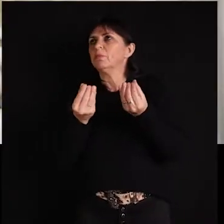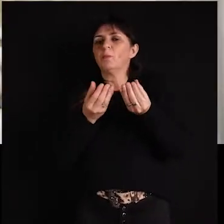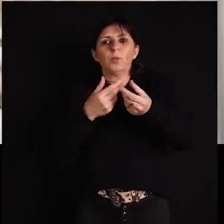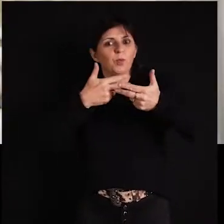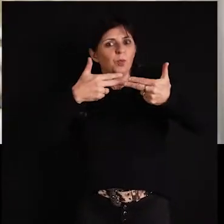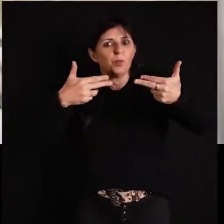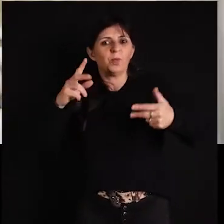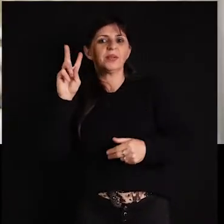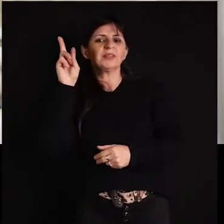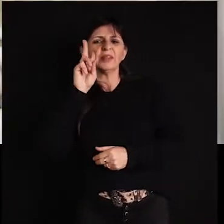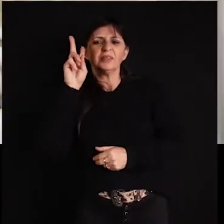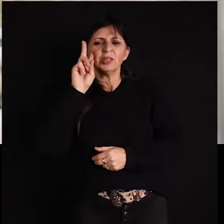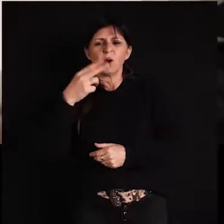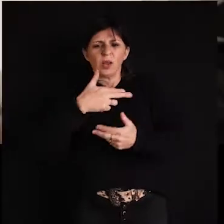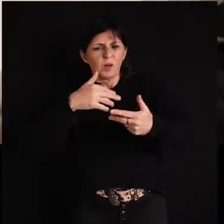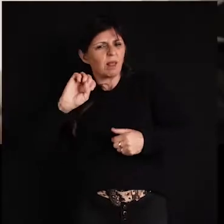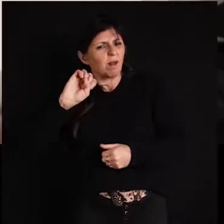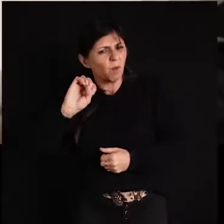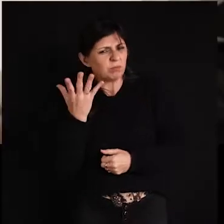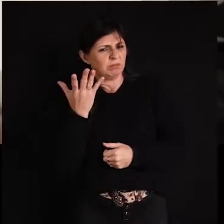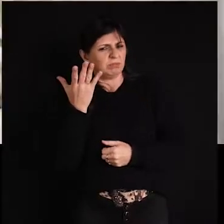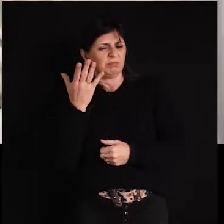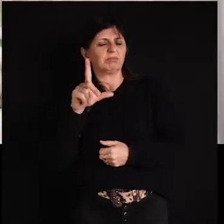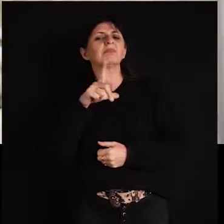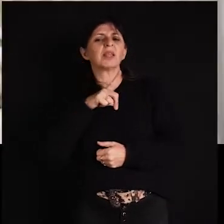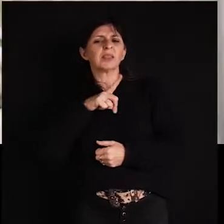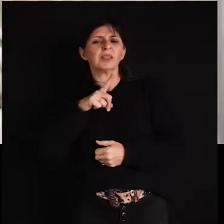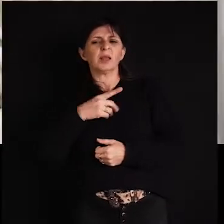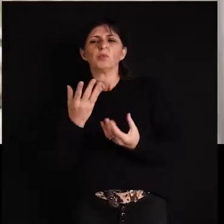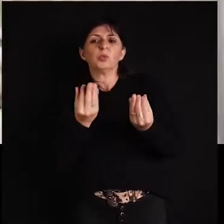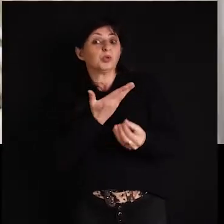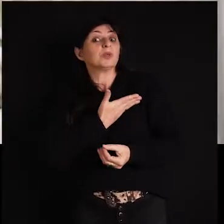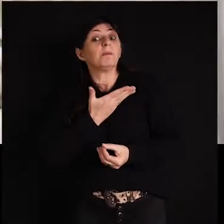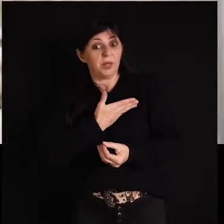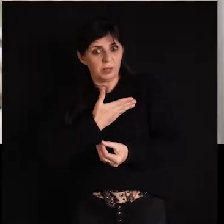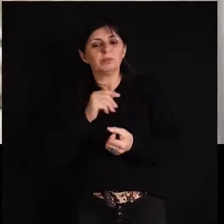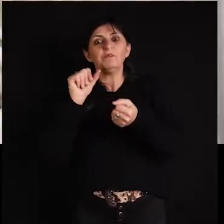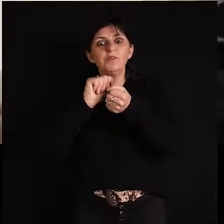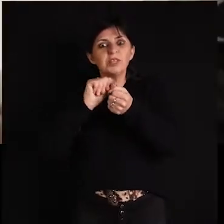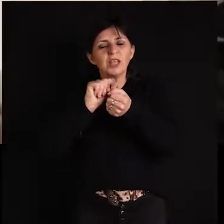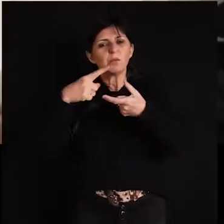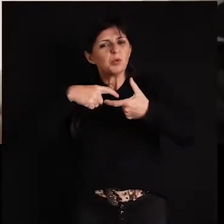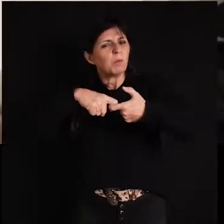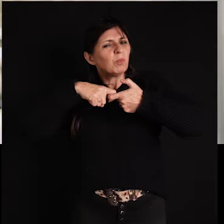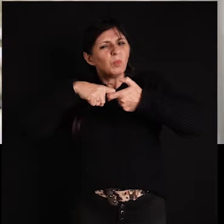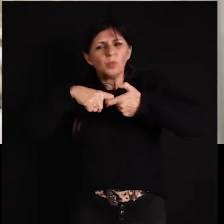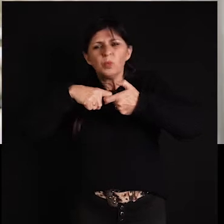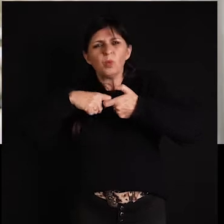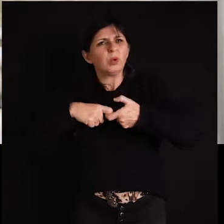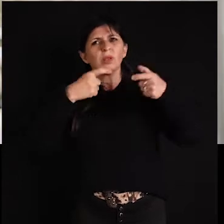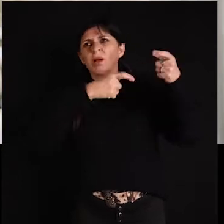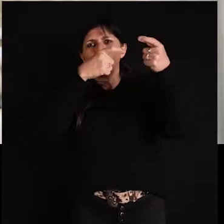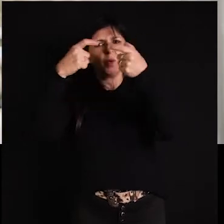muitas situações, muitas ocasiões. A gente tem muitos amigos, fez muitos amigos por onde a gente passa. Mas